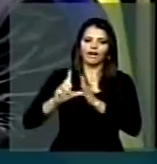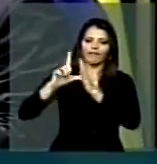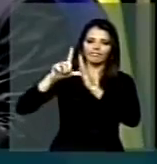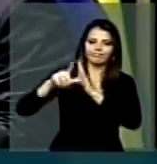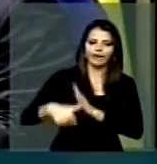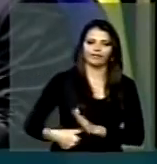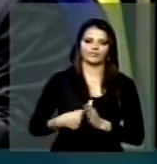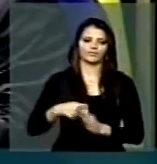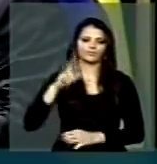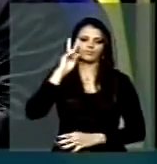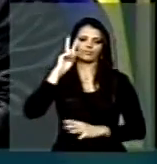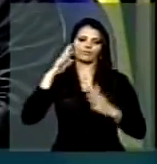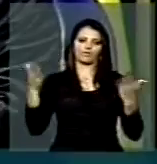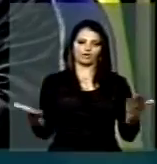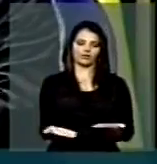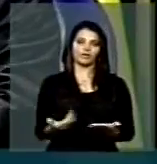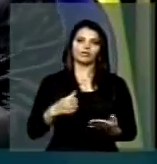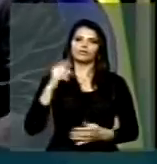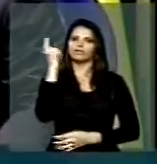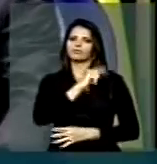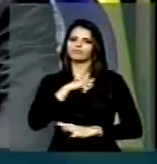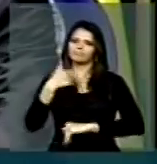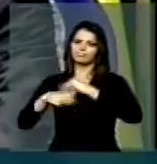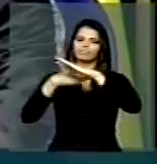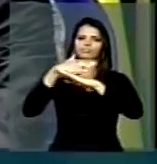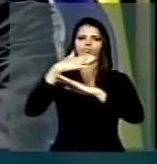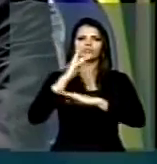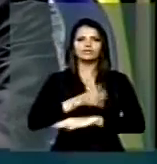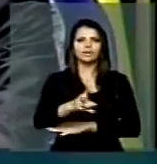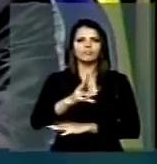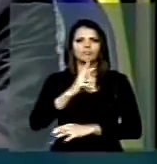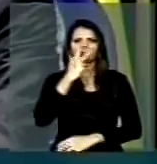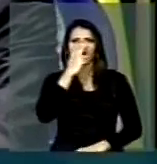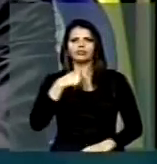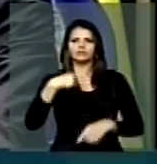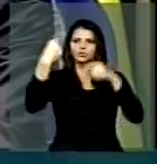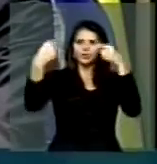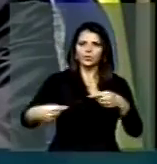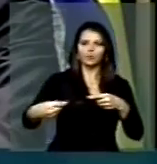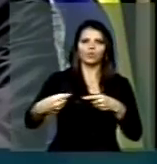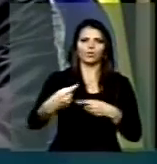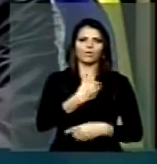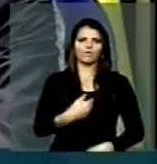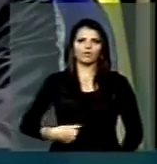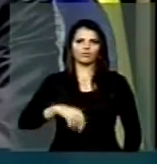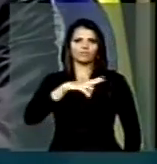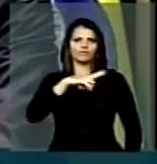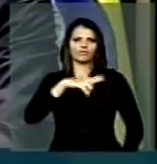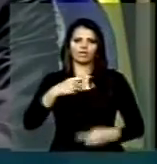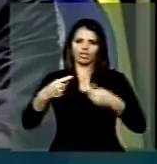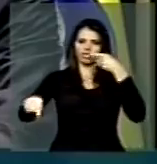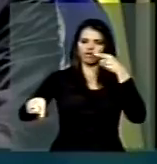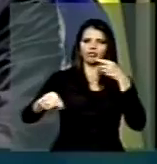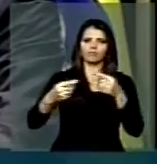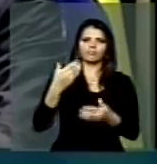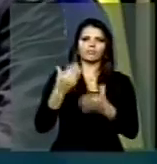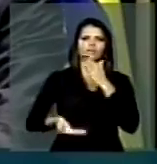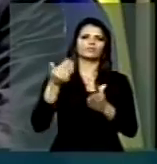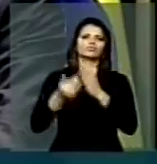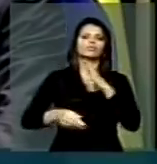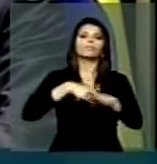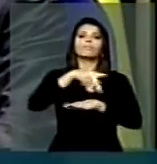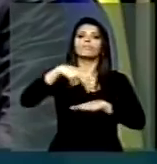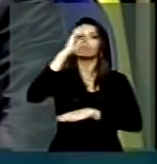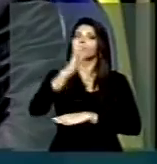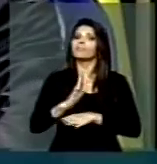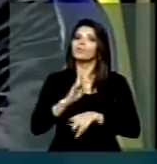esta altura da sua história. Ganha corpo uma crescente hostilidade entre governo e setor privado, que só prejudica o próprio país e,